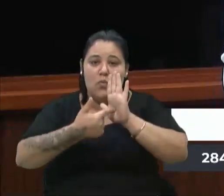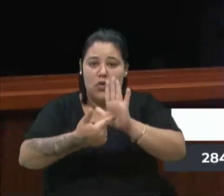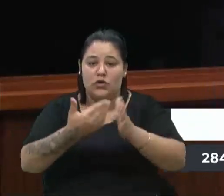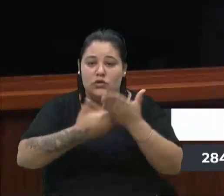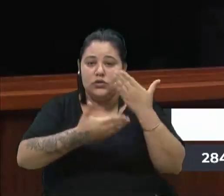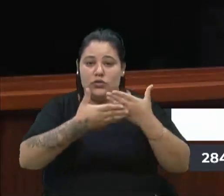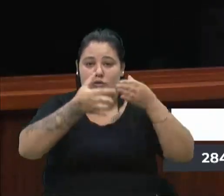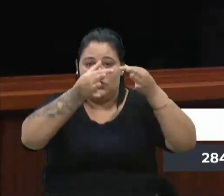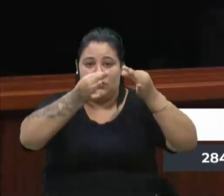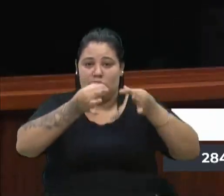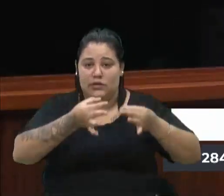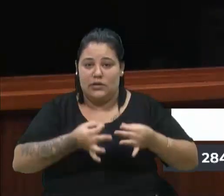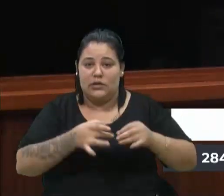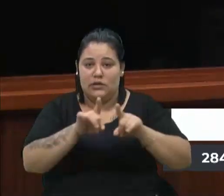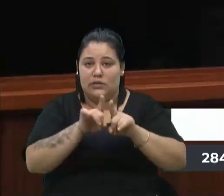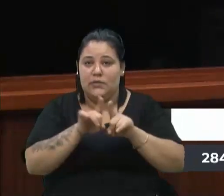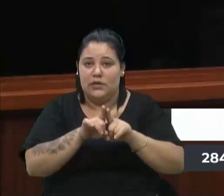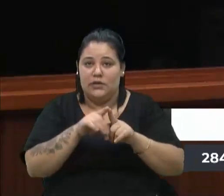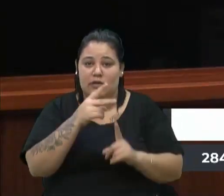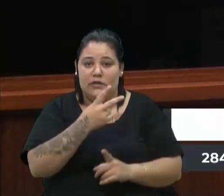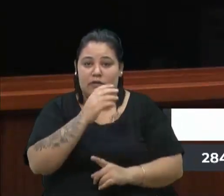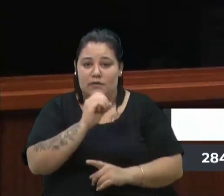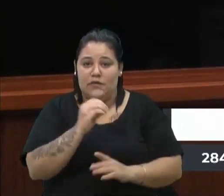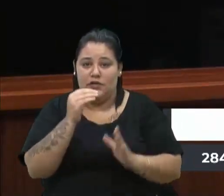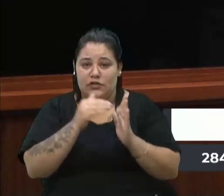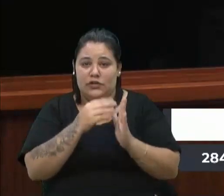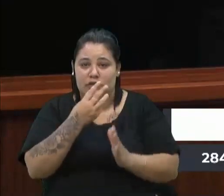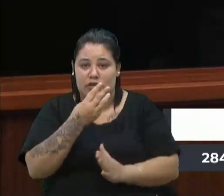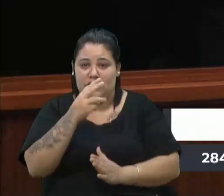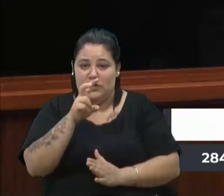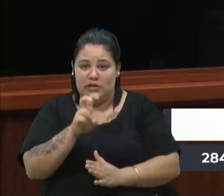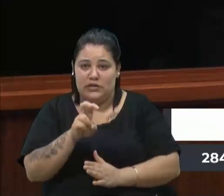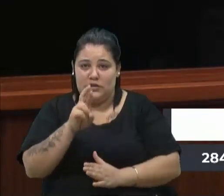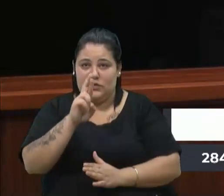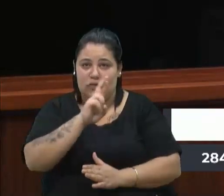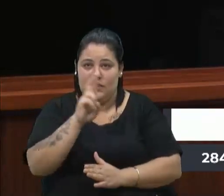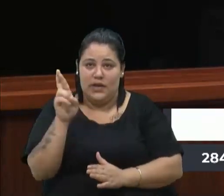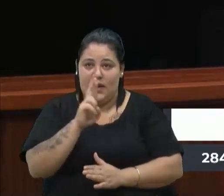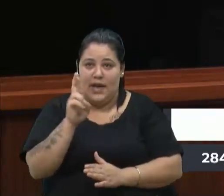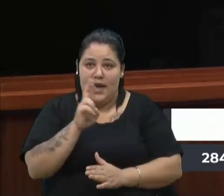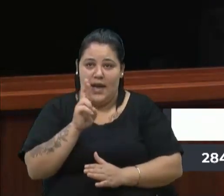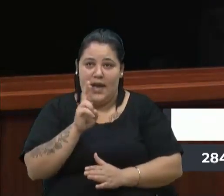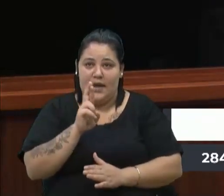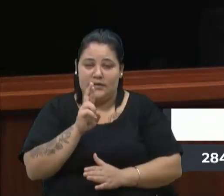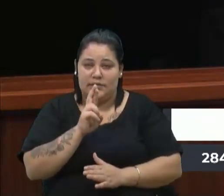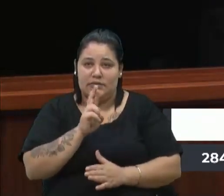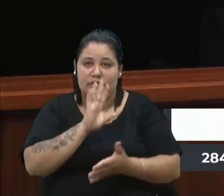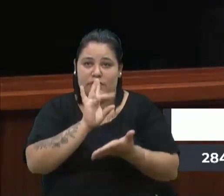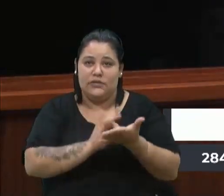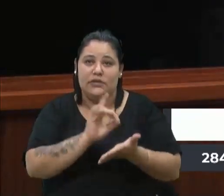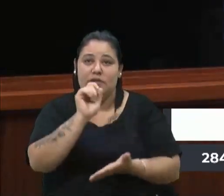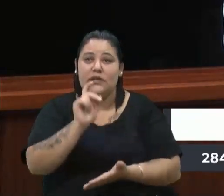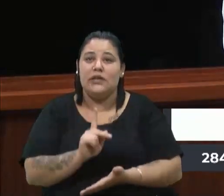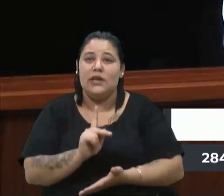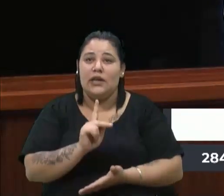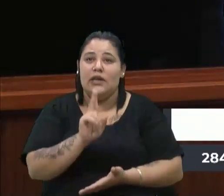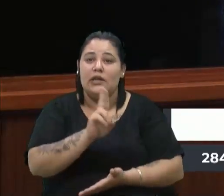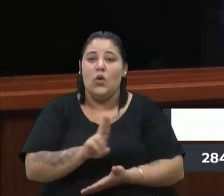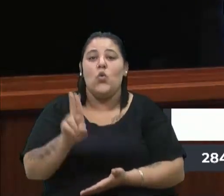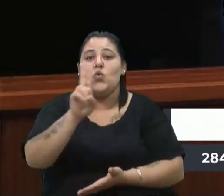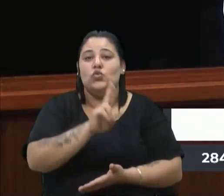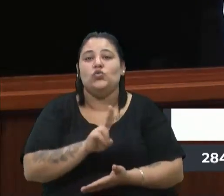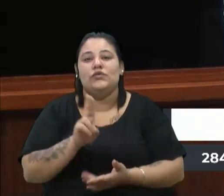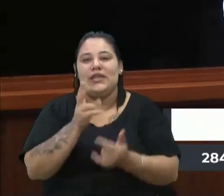os detalhes, é em torno de R$20 a R$35 pelo regimento, porque quem não usa